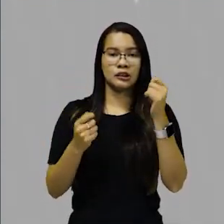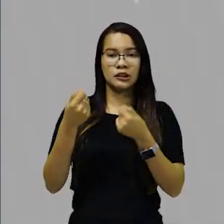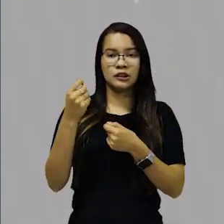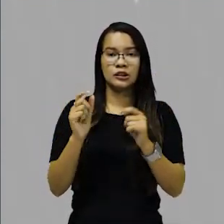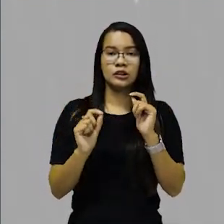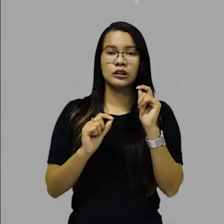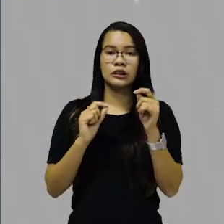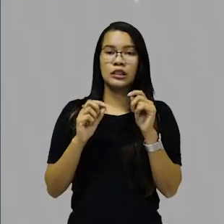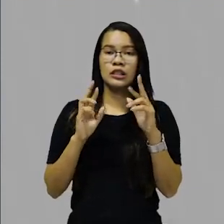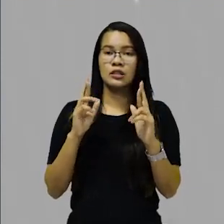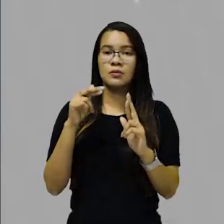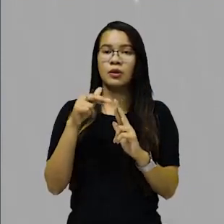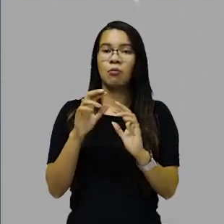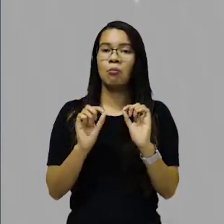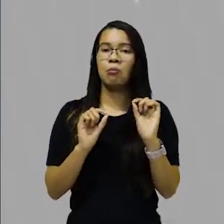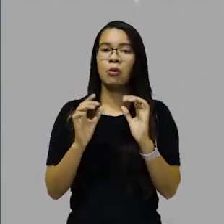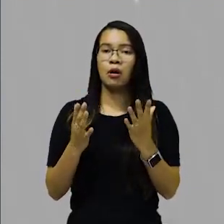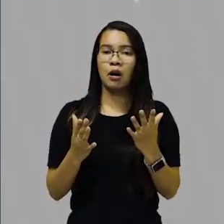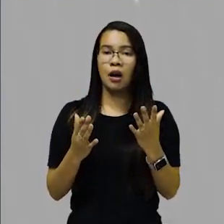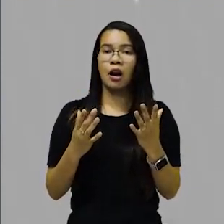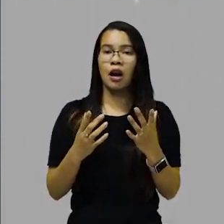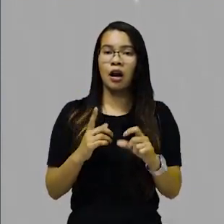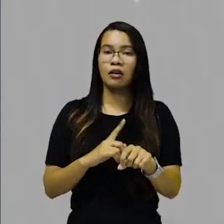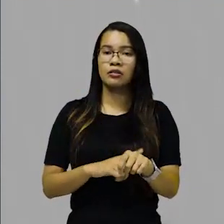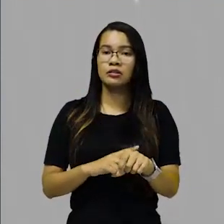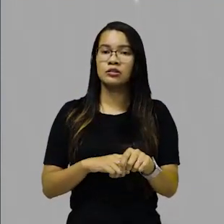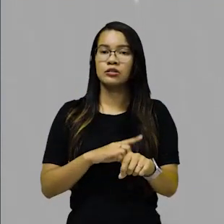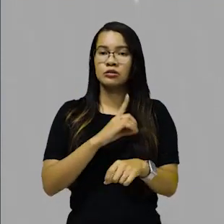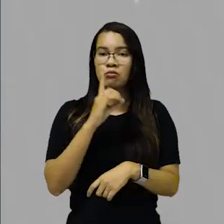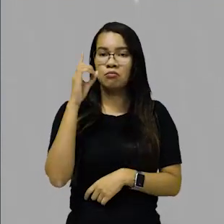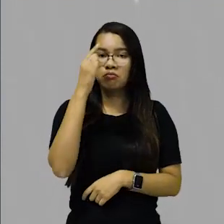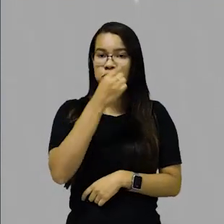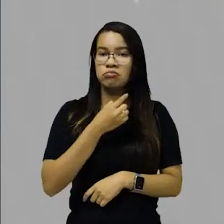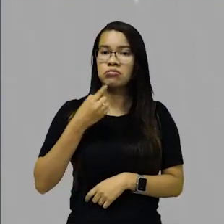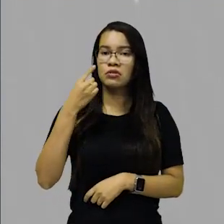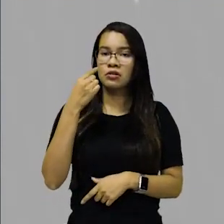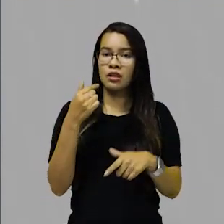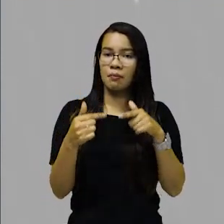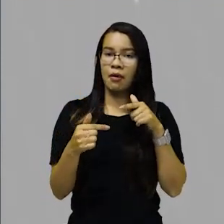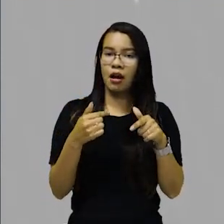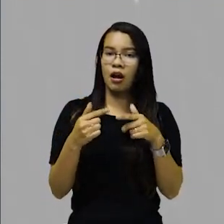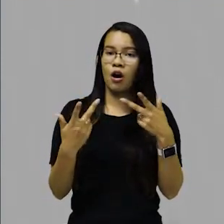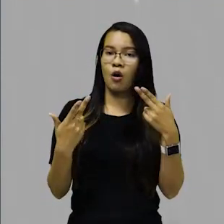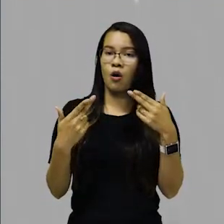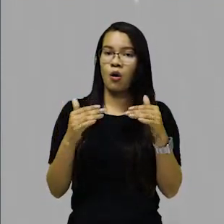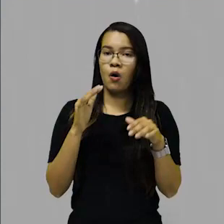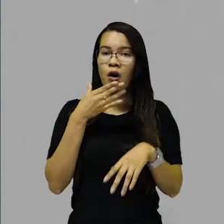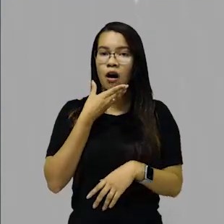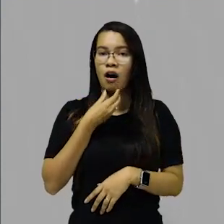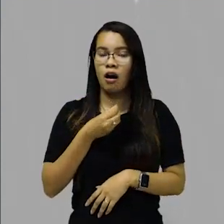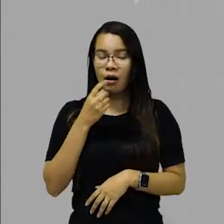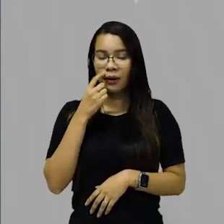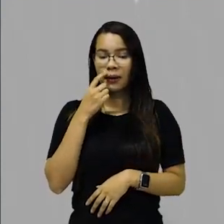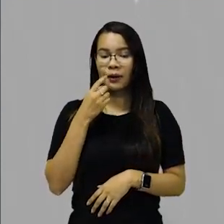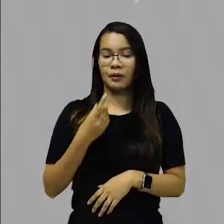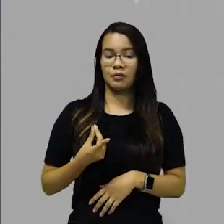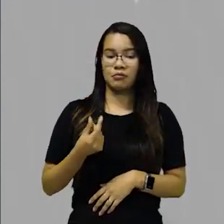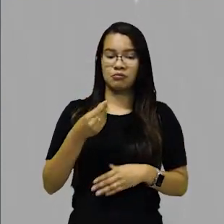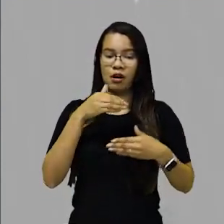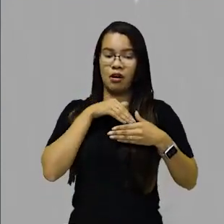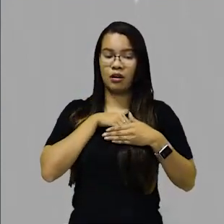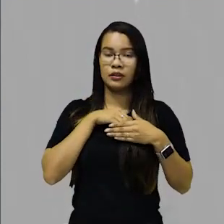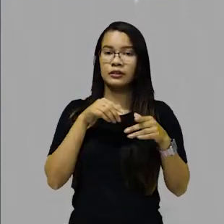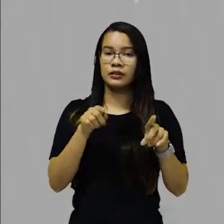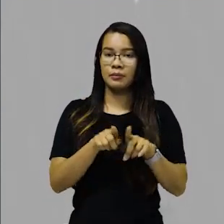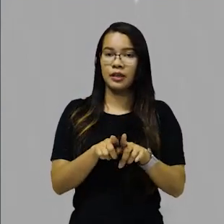no que diz respeito ao quê? Uma jornada de trabalho semelhante ao do homem, uma jornada de trabalho igual do homem, salários